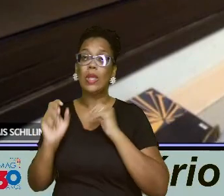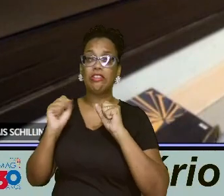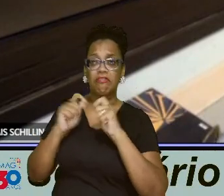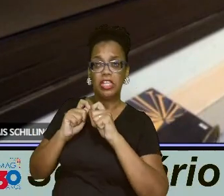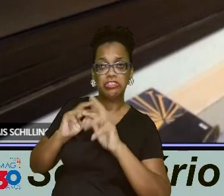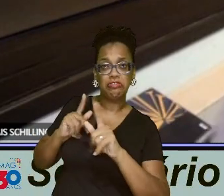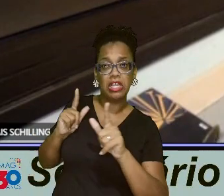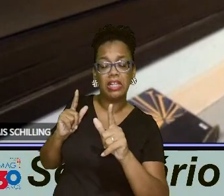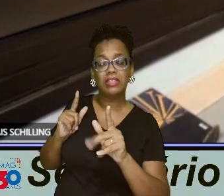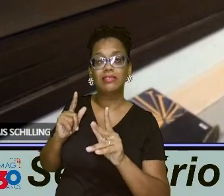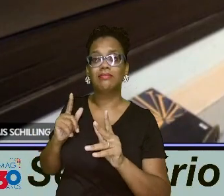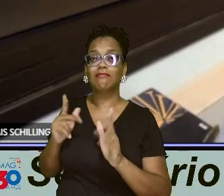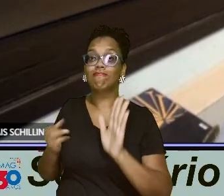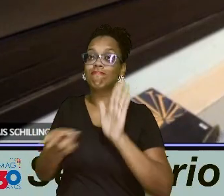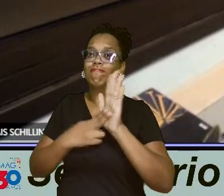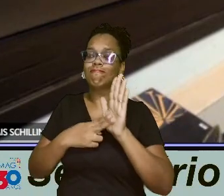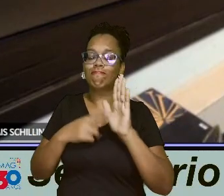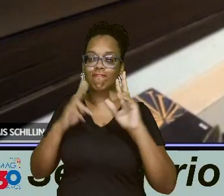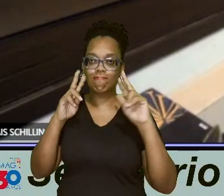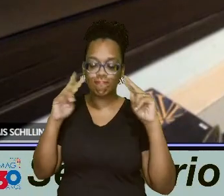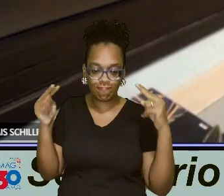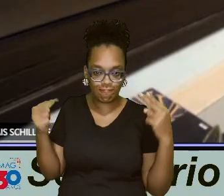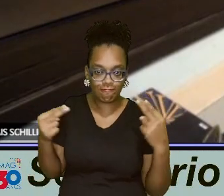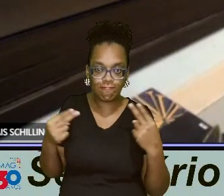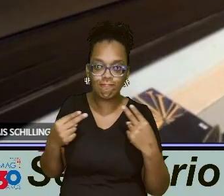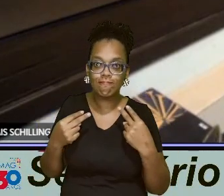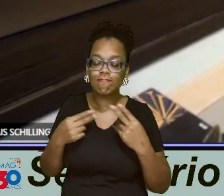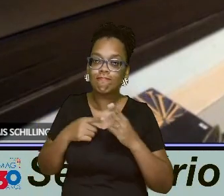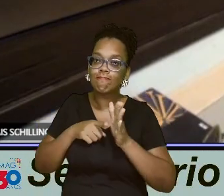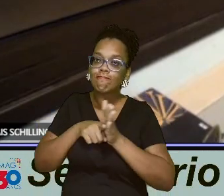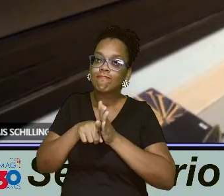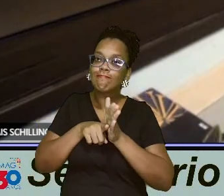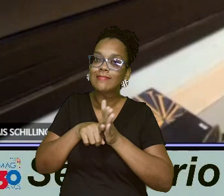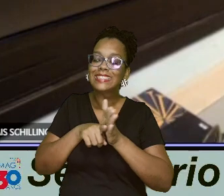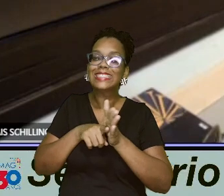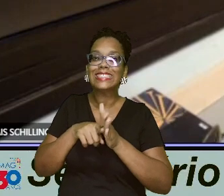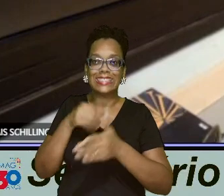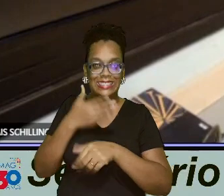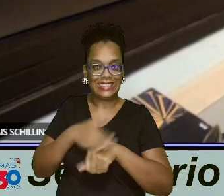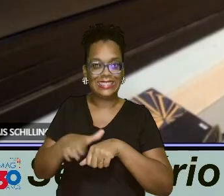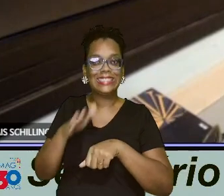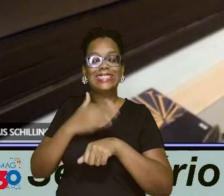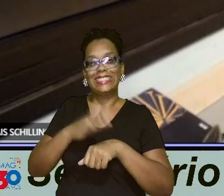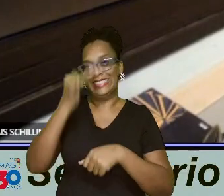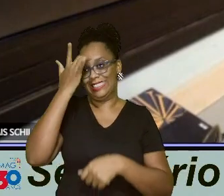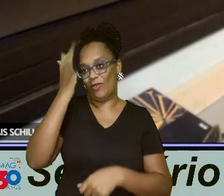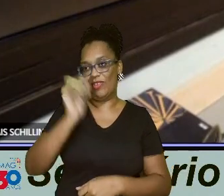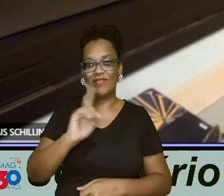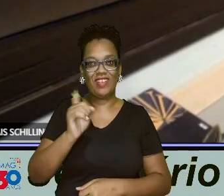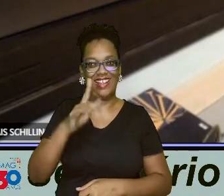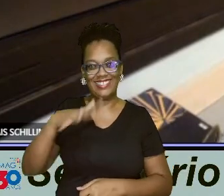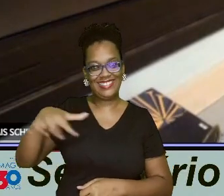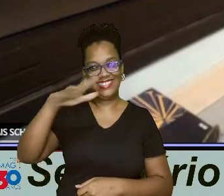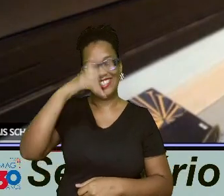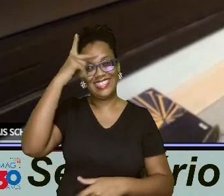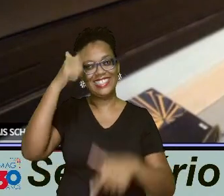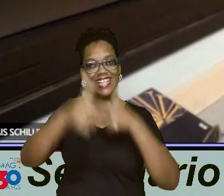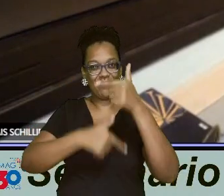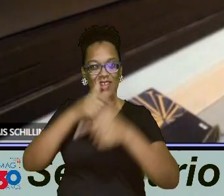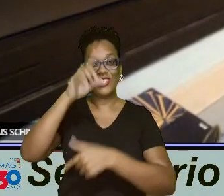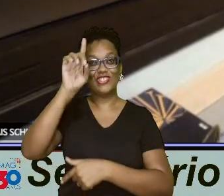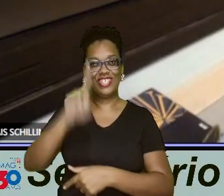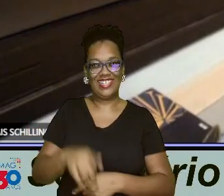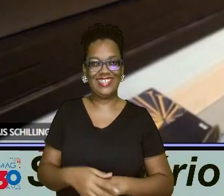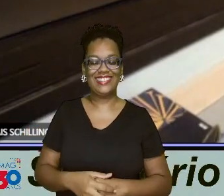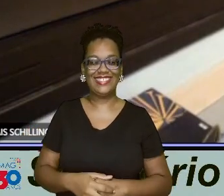faria diferente. Assumir um olhar de pesquisador é um exercício que não é fácil para quem trabalha com o direito.